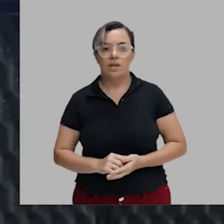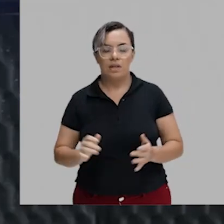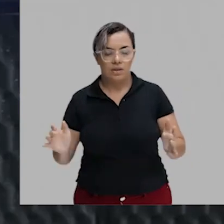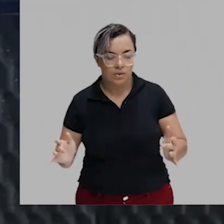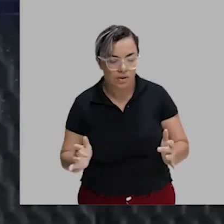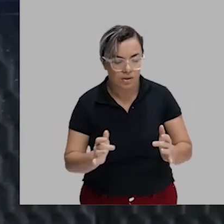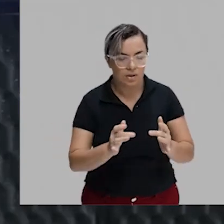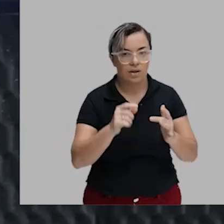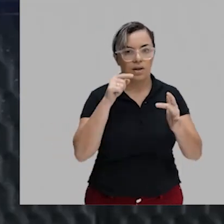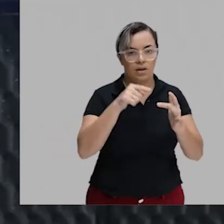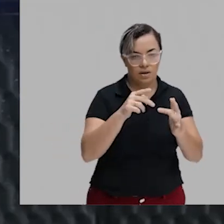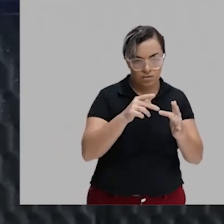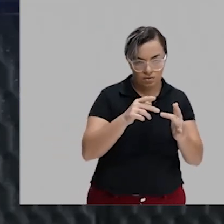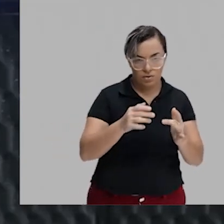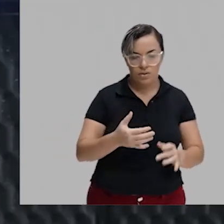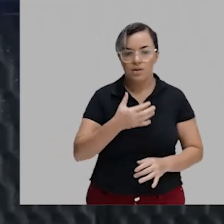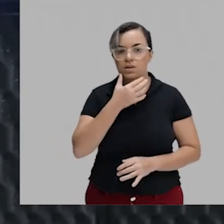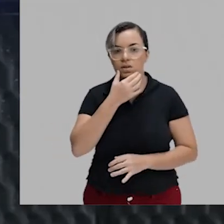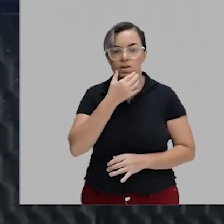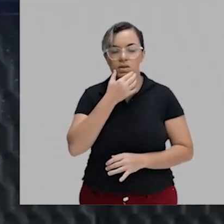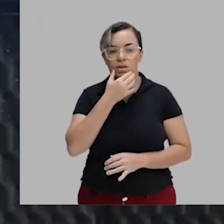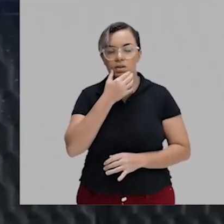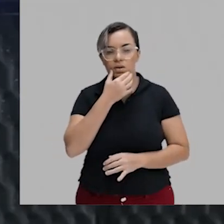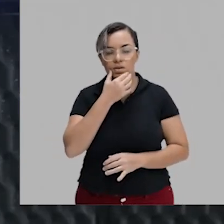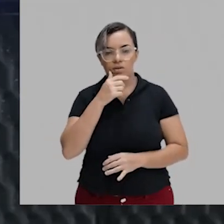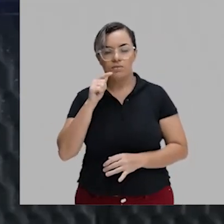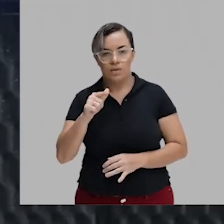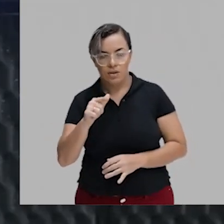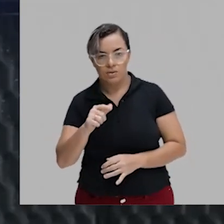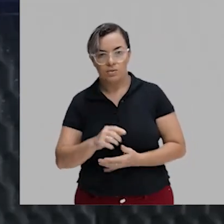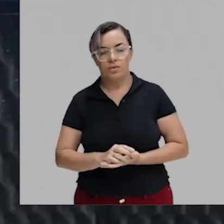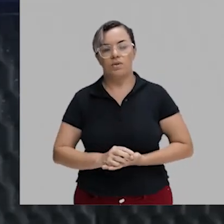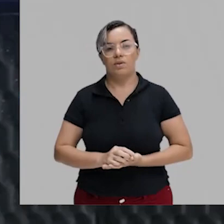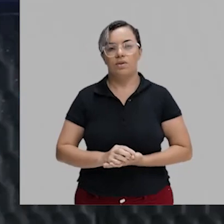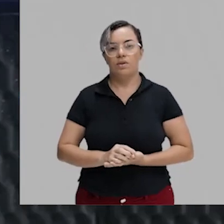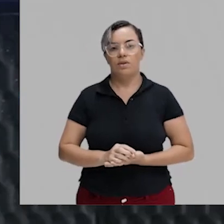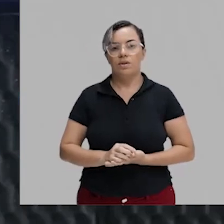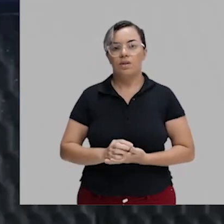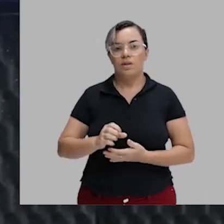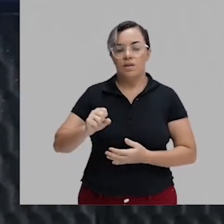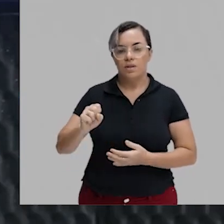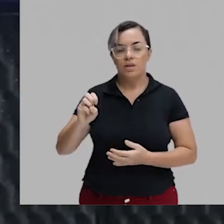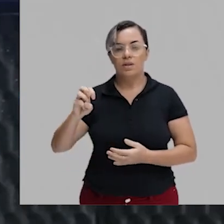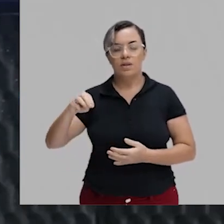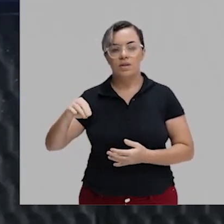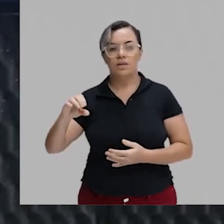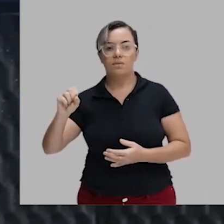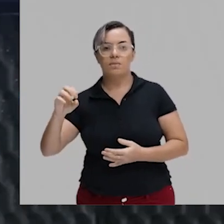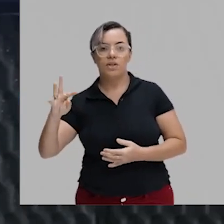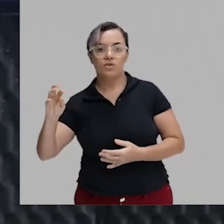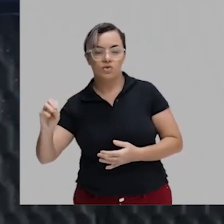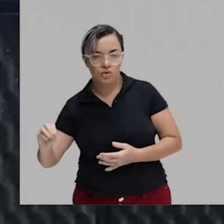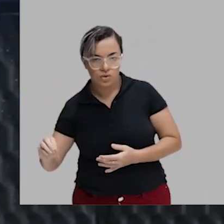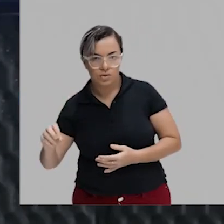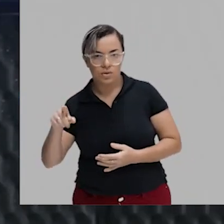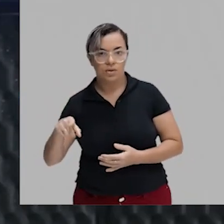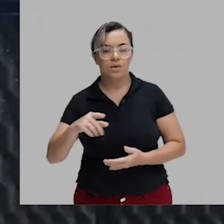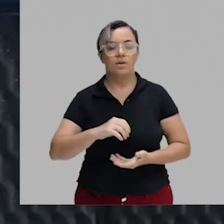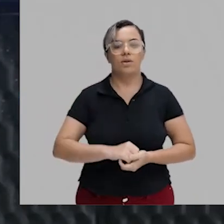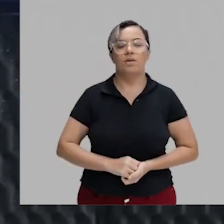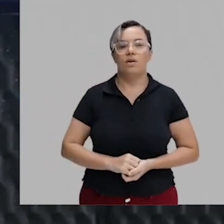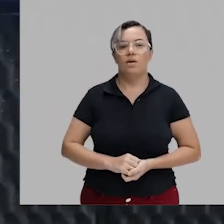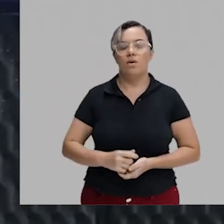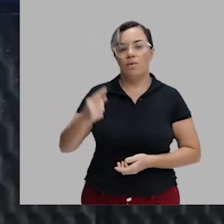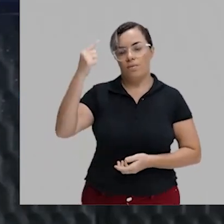inglesa, como Adam Smith. Então, naquele momento, teremos pensamento